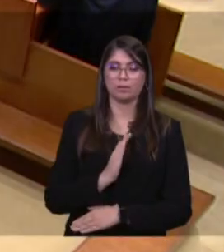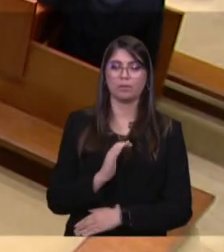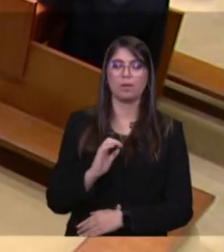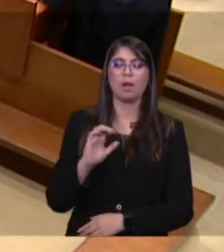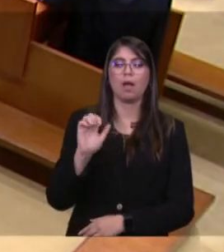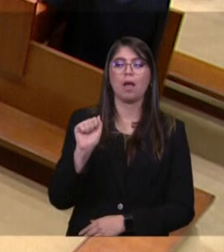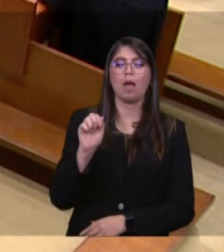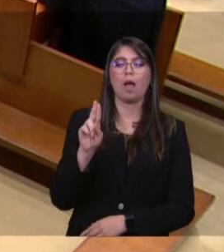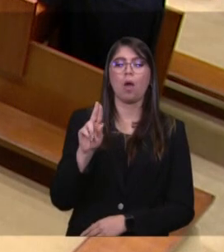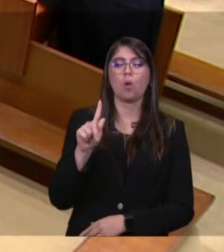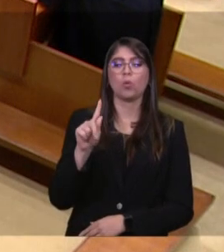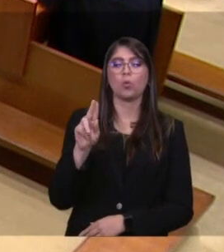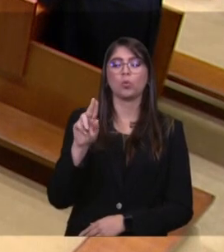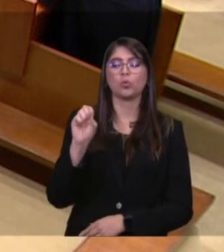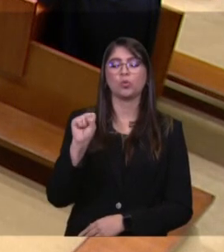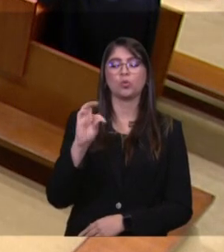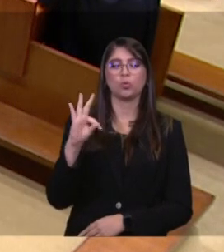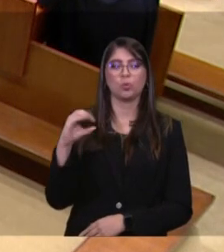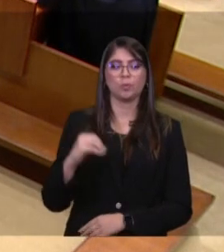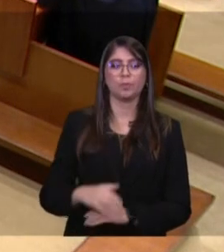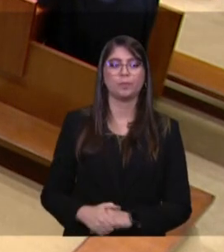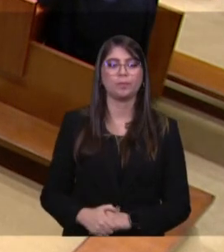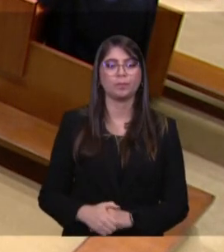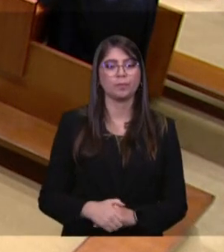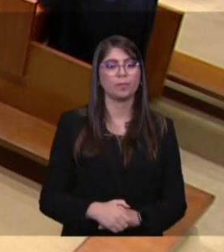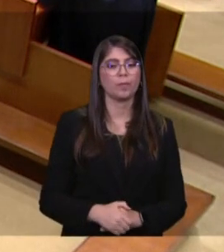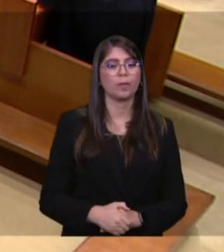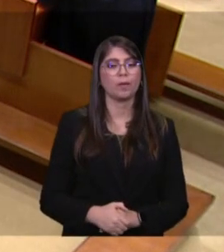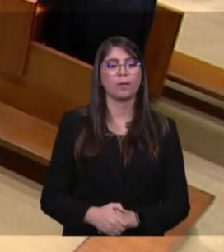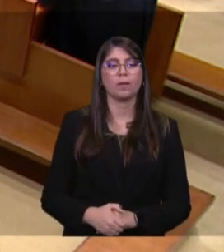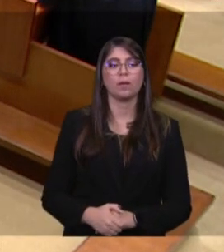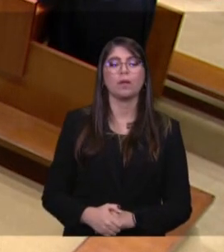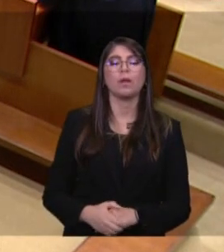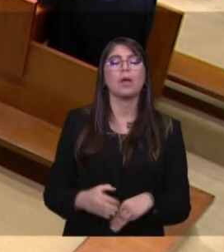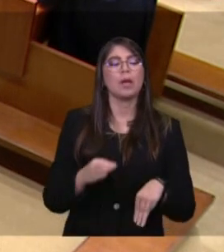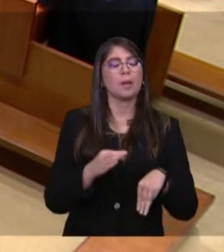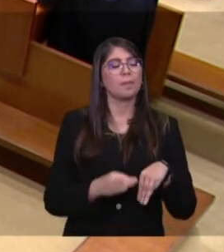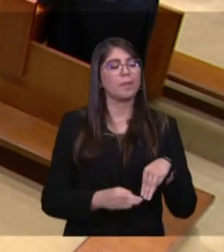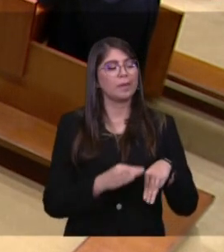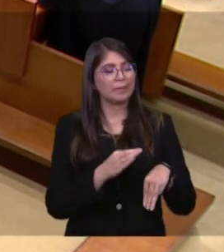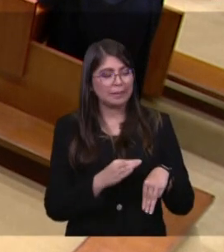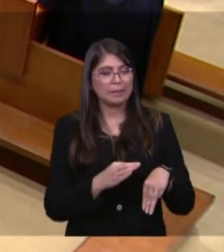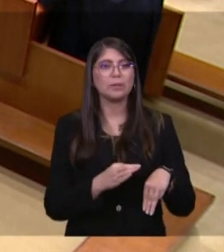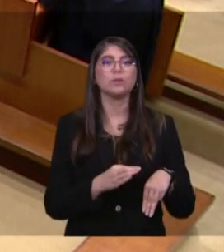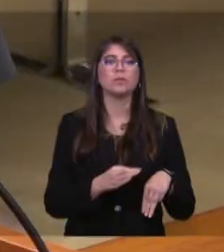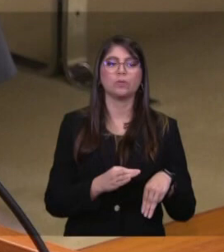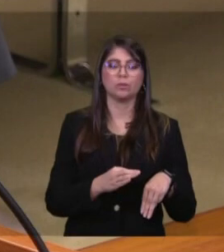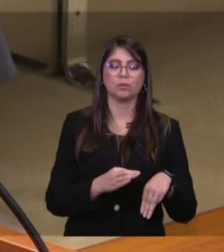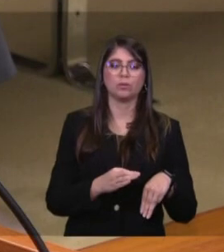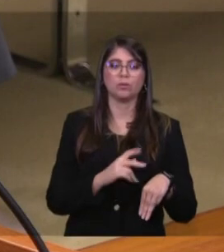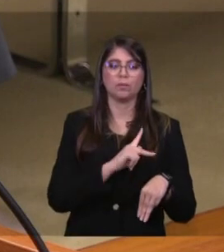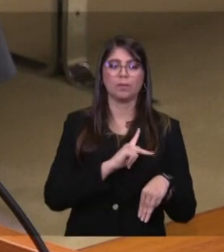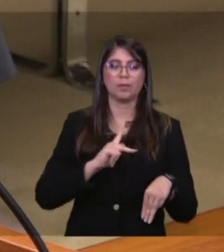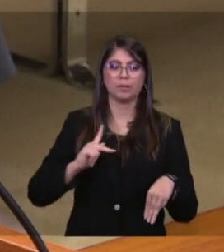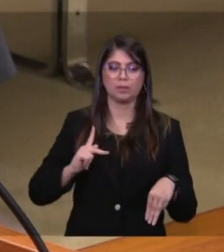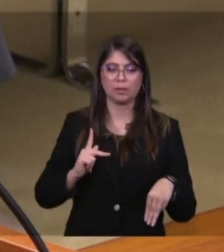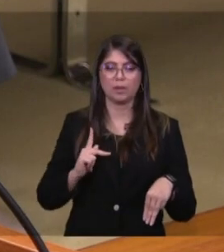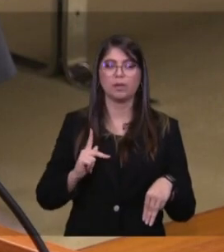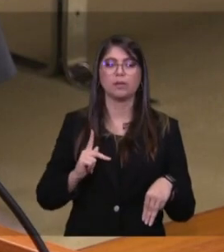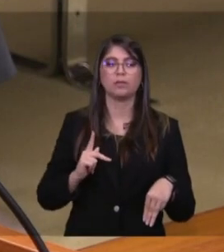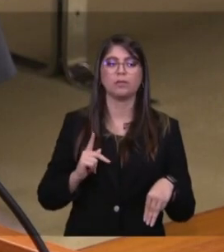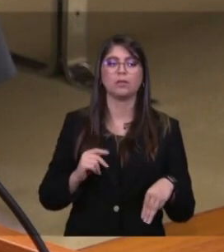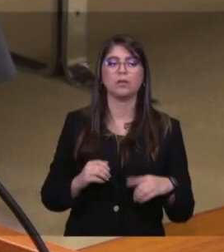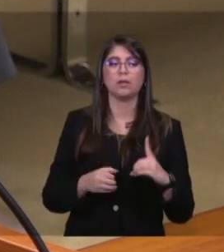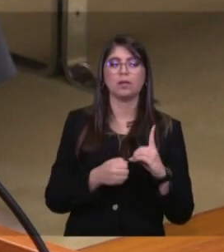Berti. Excelentíssimo presidente Barroso, excelentíssimos ministros, excelentíssimo procurador-geral da República em exercício, a CACB,